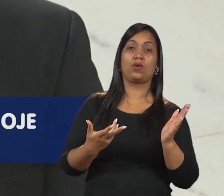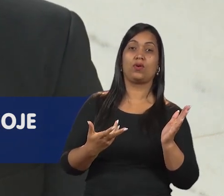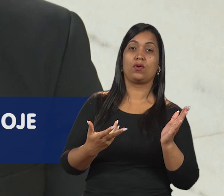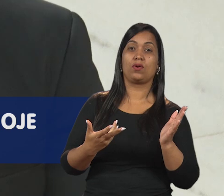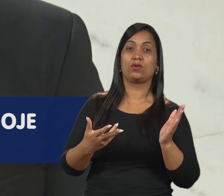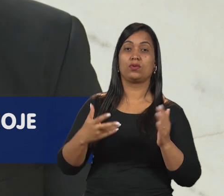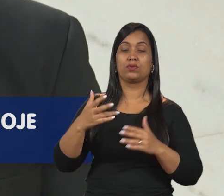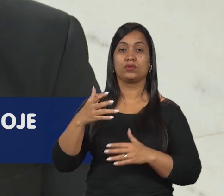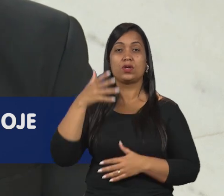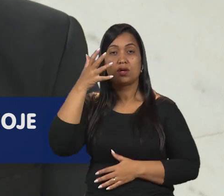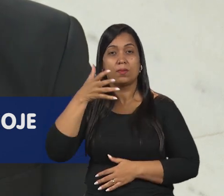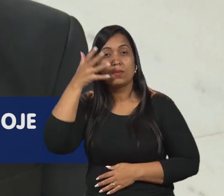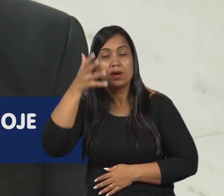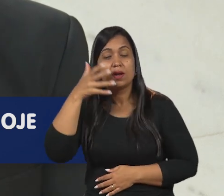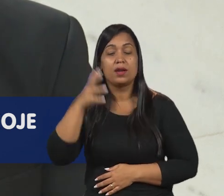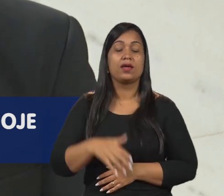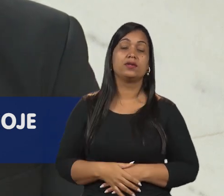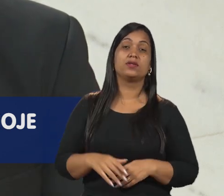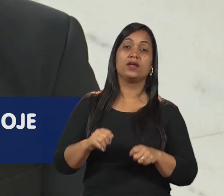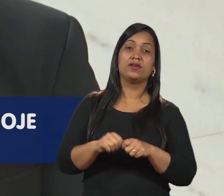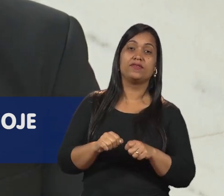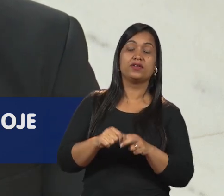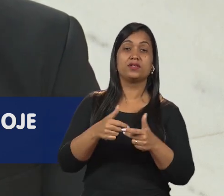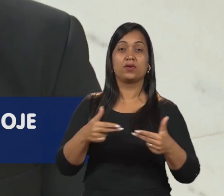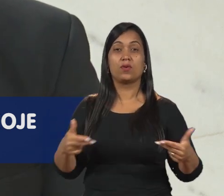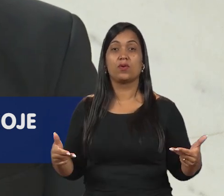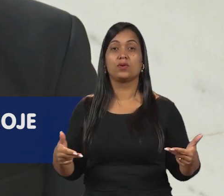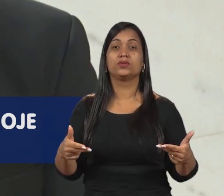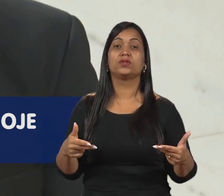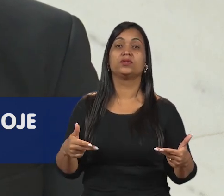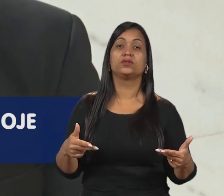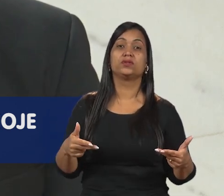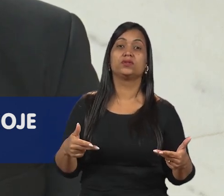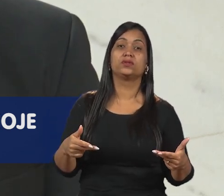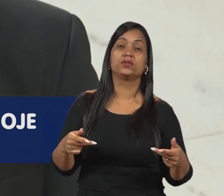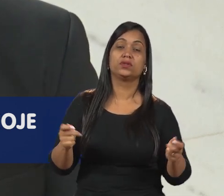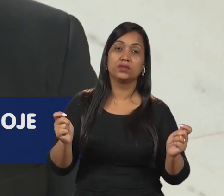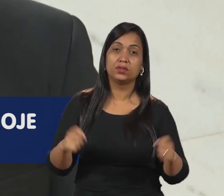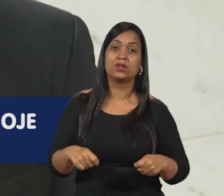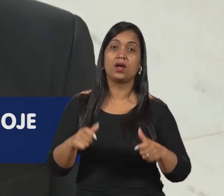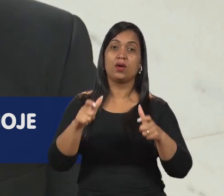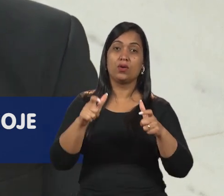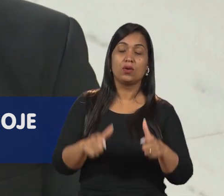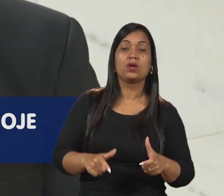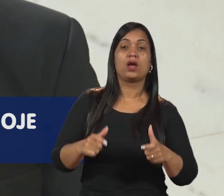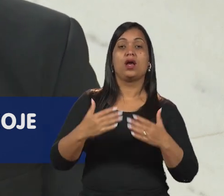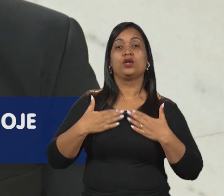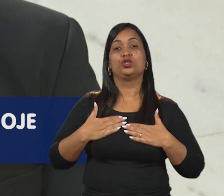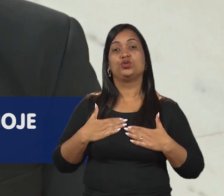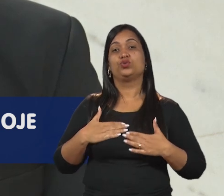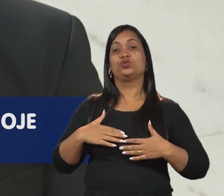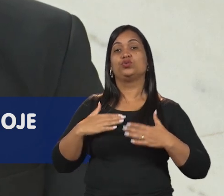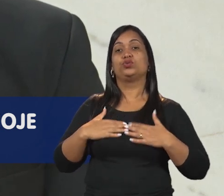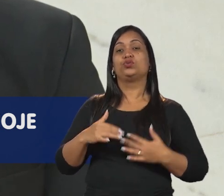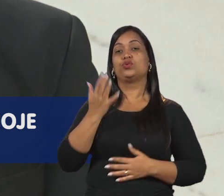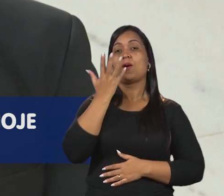simpósios sobre isso e fazer ações que possam gerar um local de conforto para as